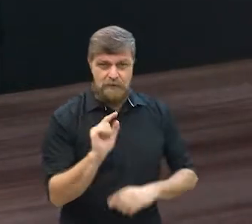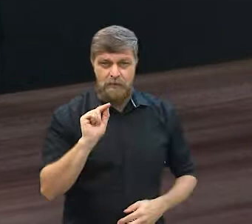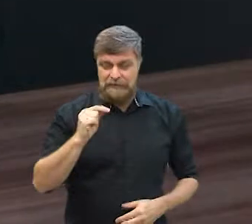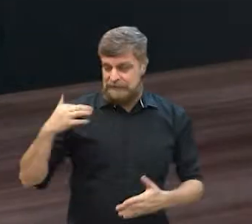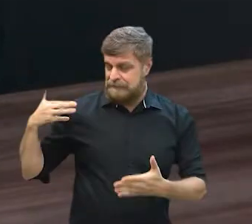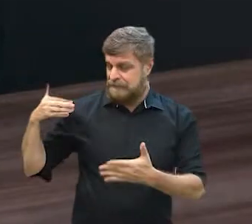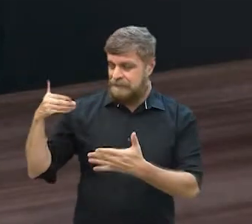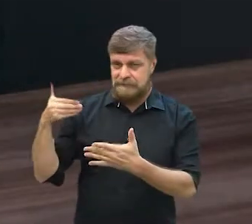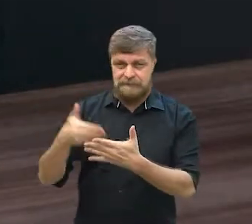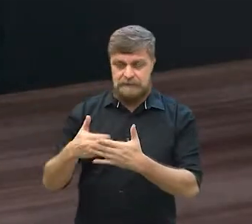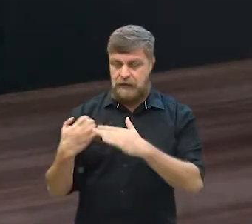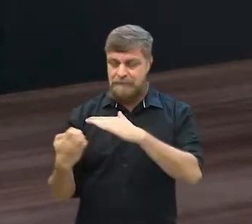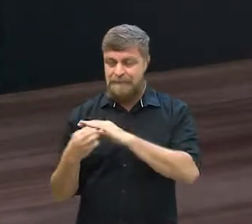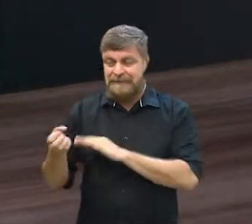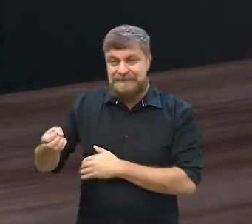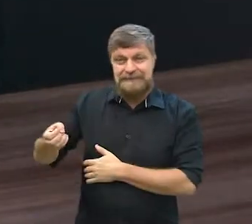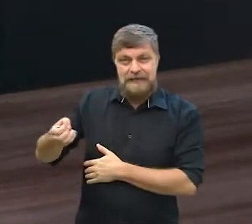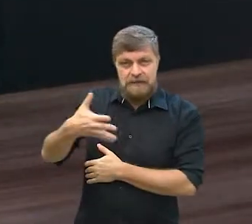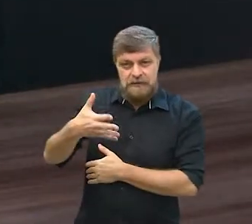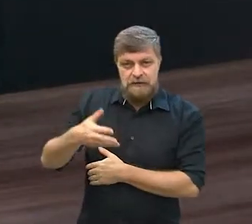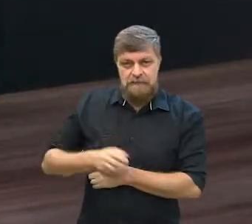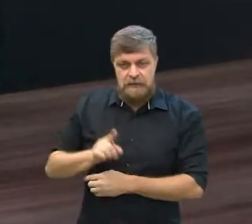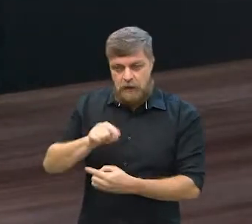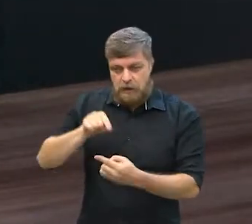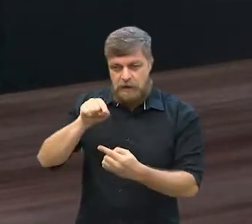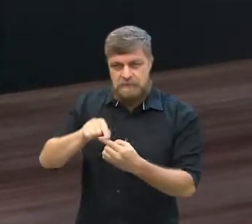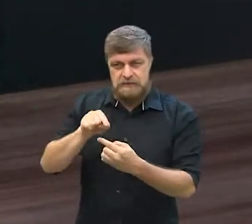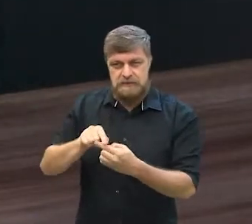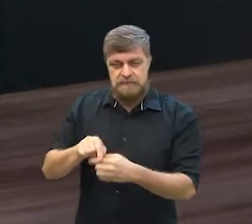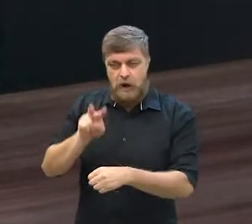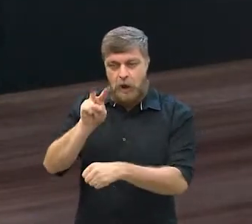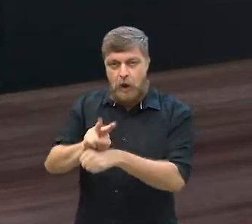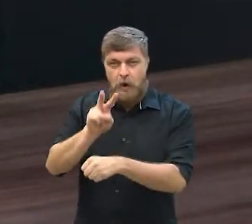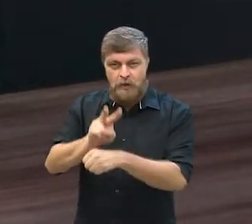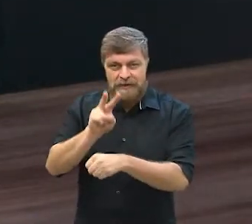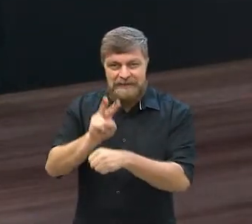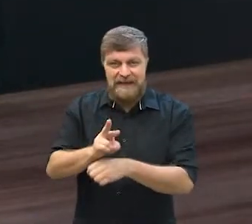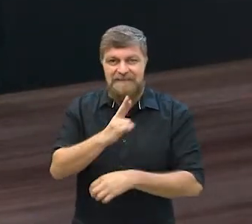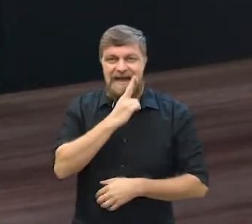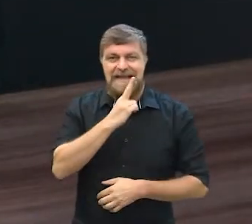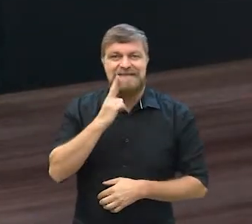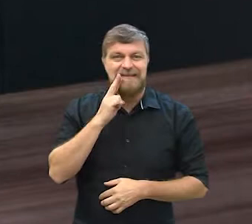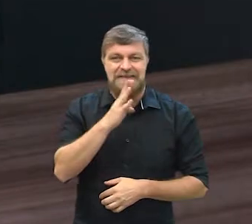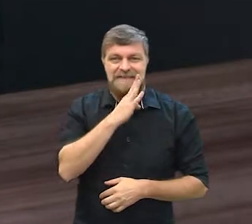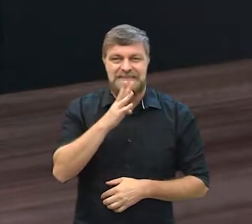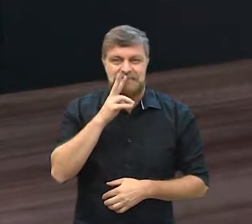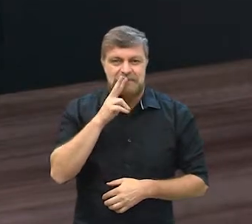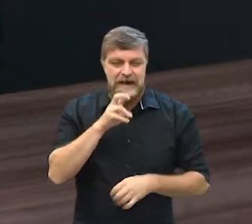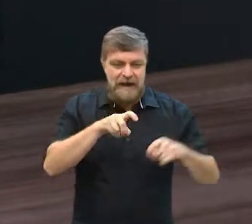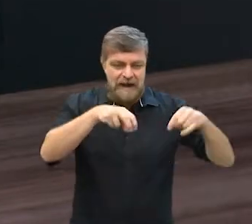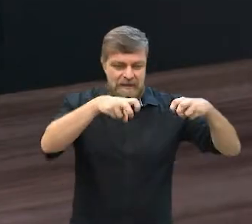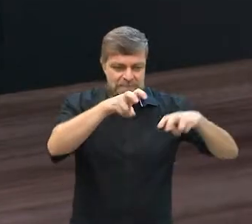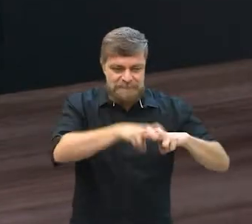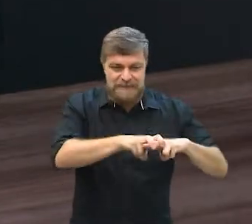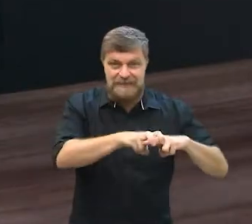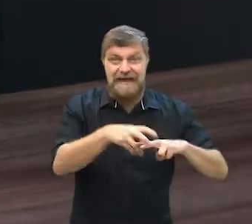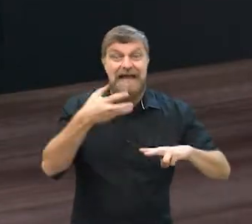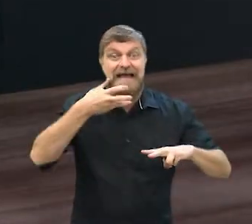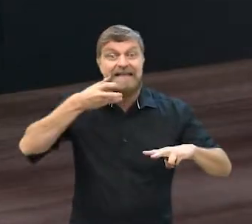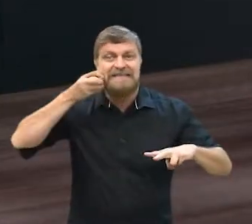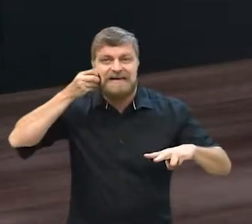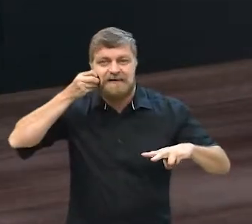atendimento do que até então era uma startup que cuida de reservas e marketing digital para bares e